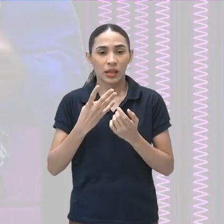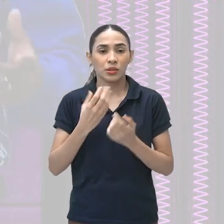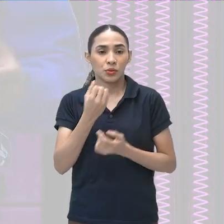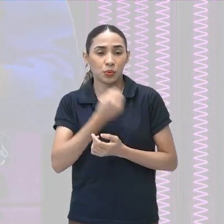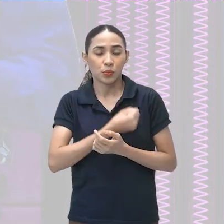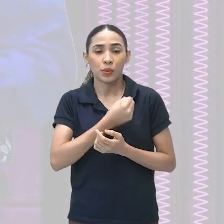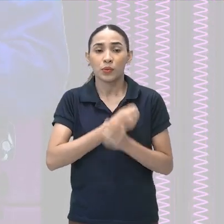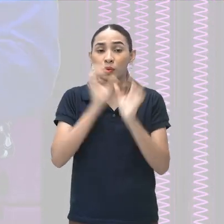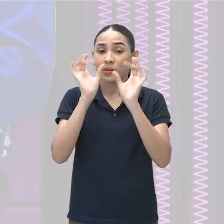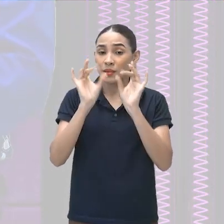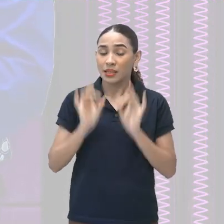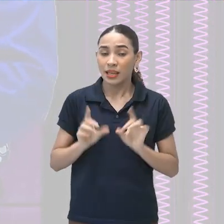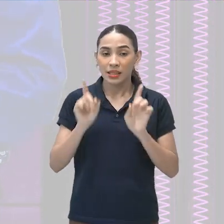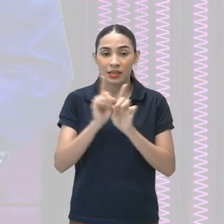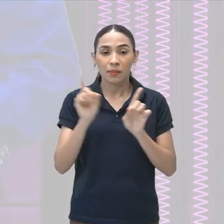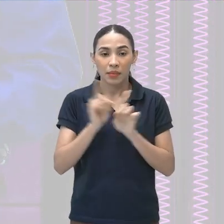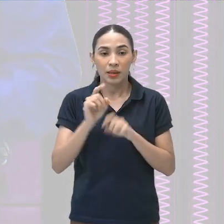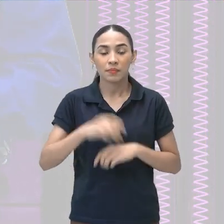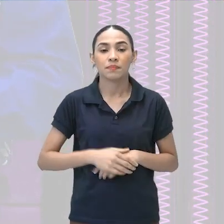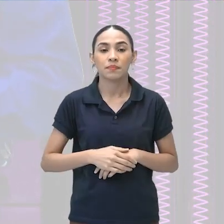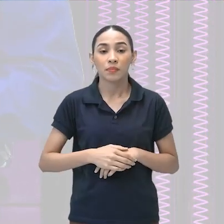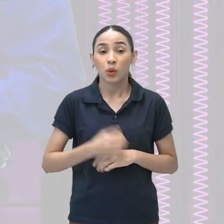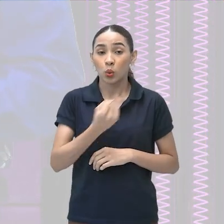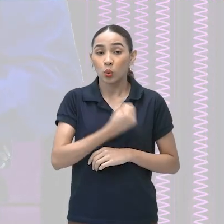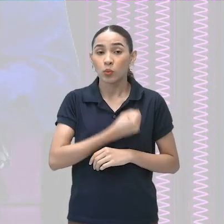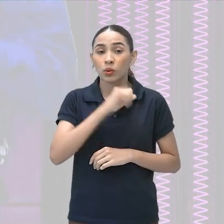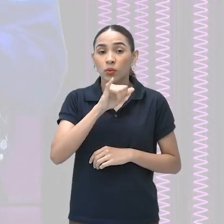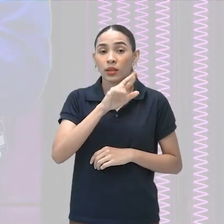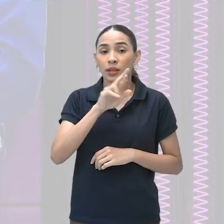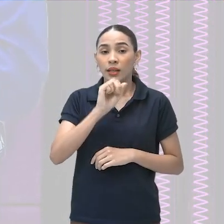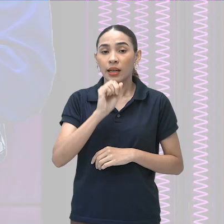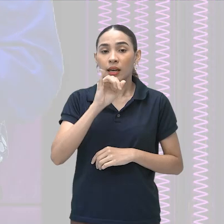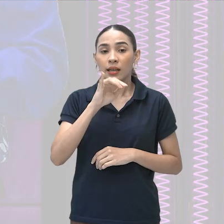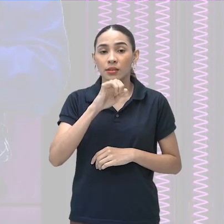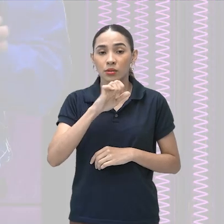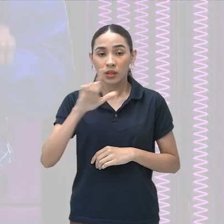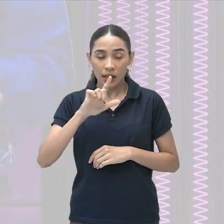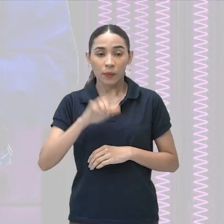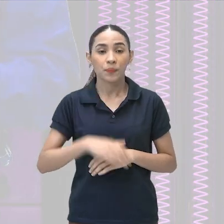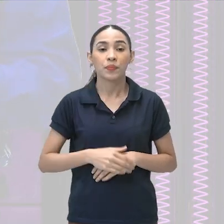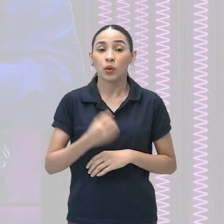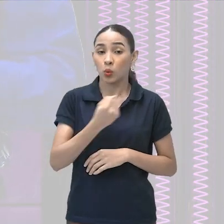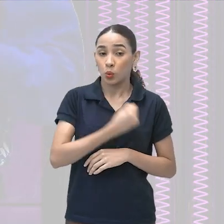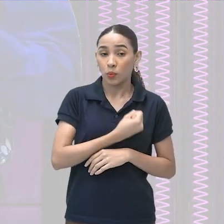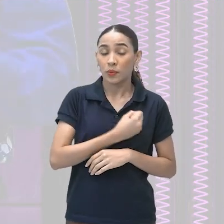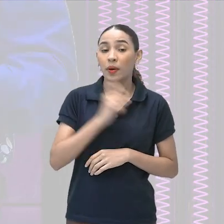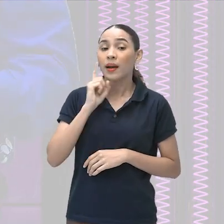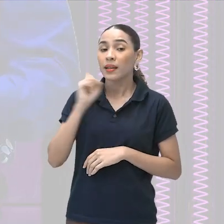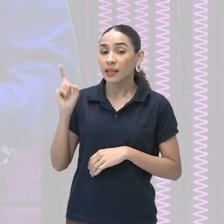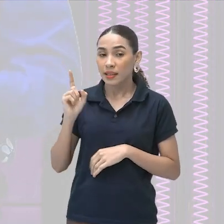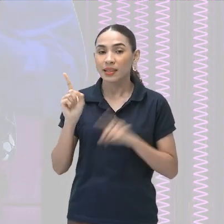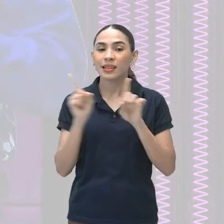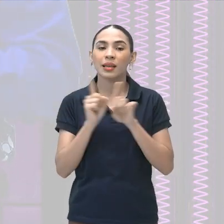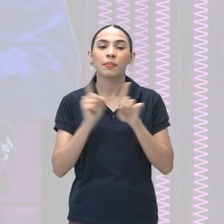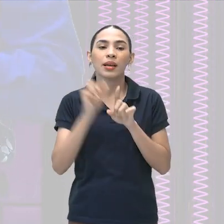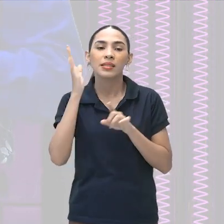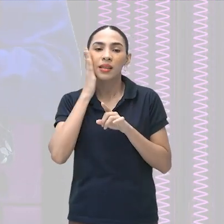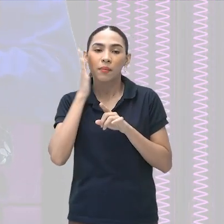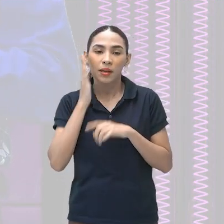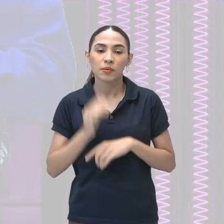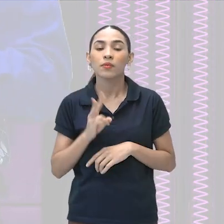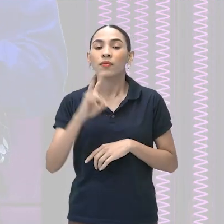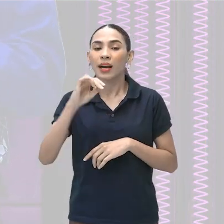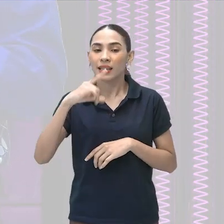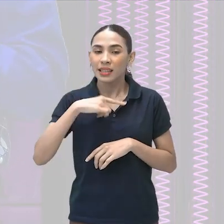números especiais que eles são ditos números irracionais. E esses números irracionais, a gente sabe que eles vão